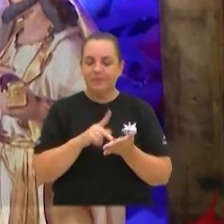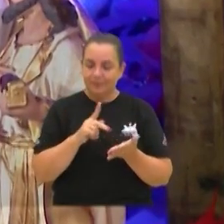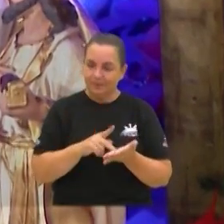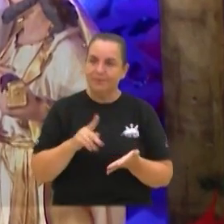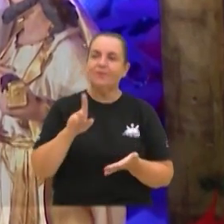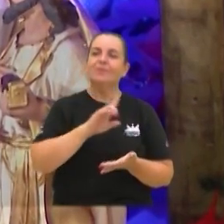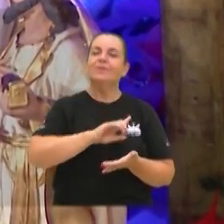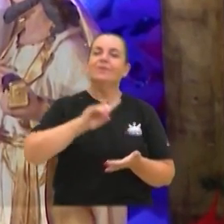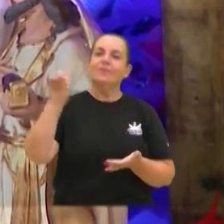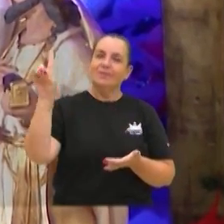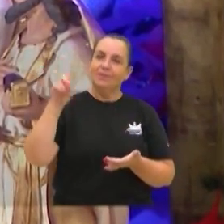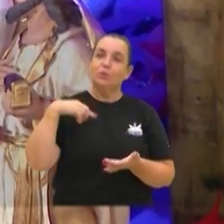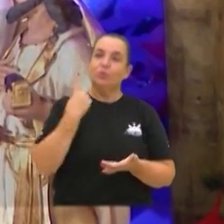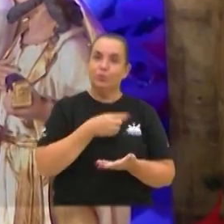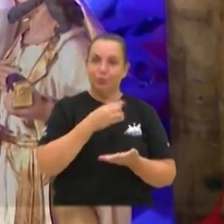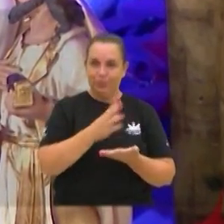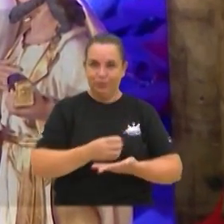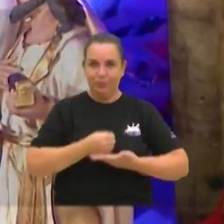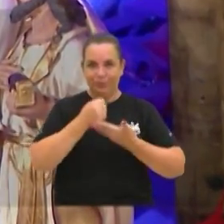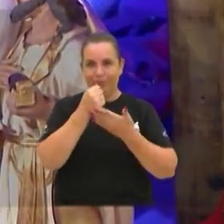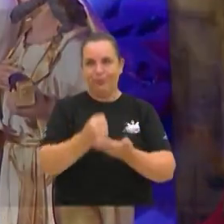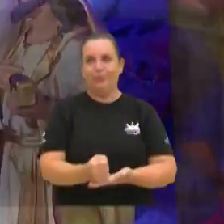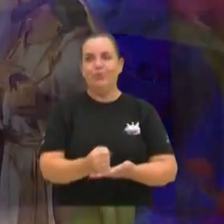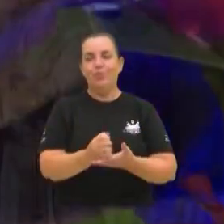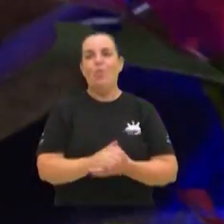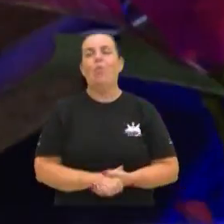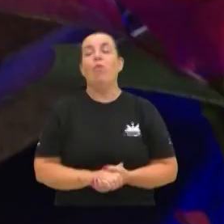verdadeiramente o nosso Deus.